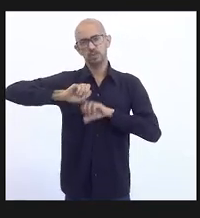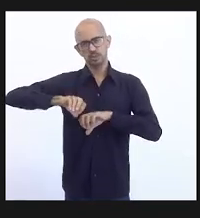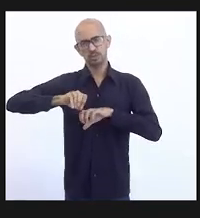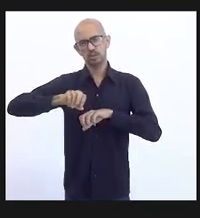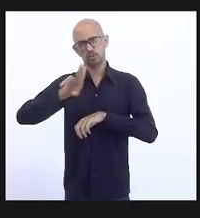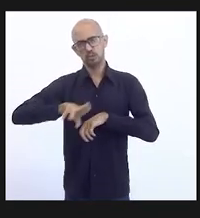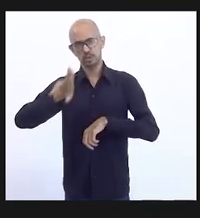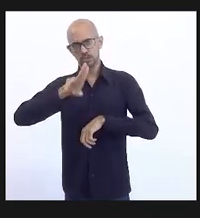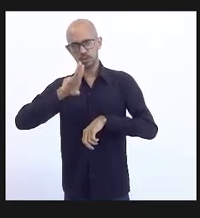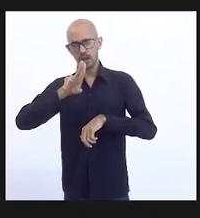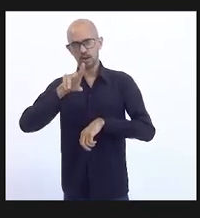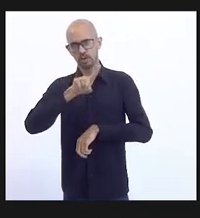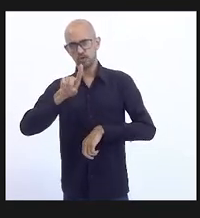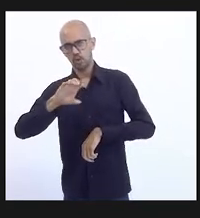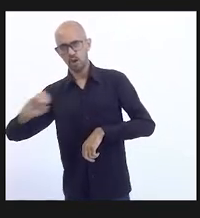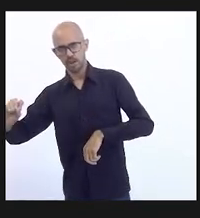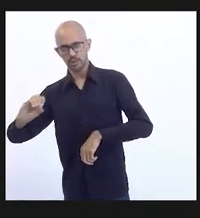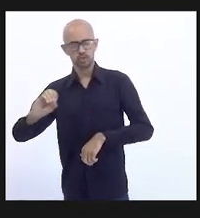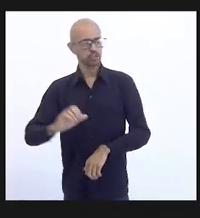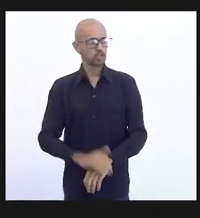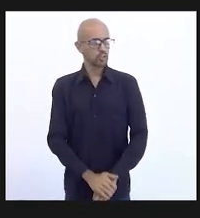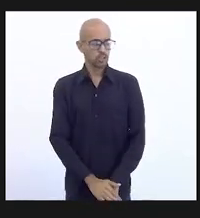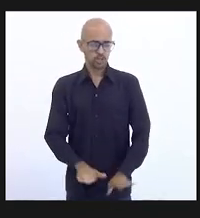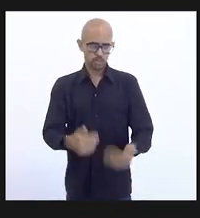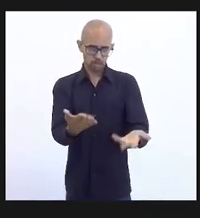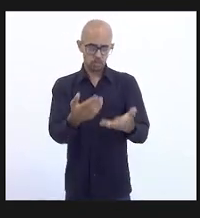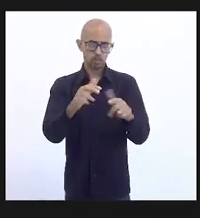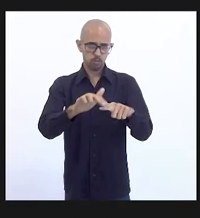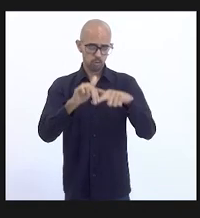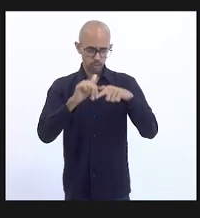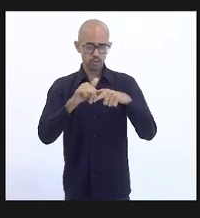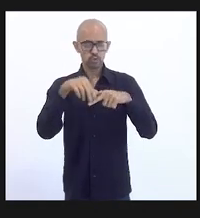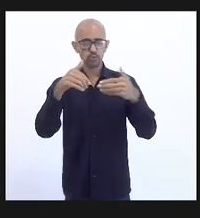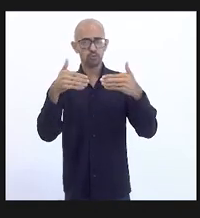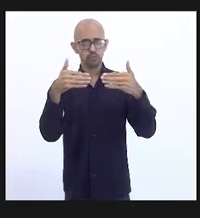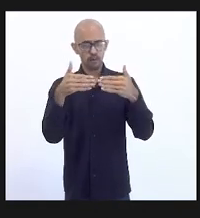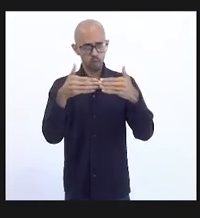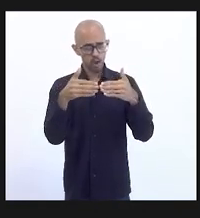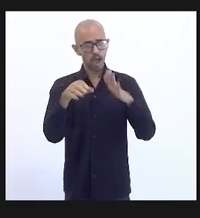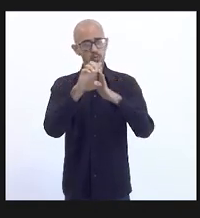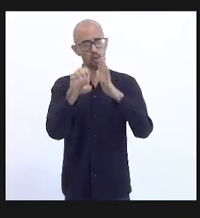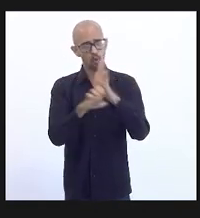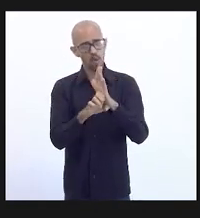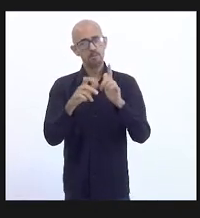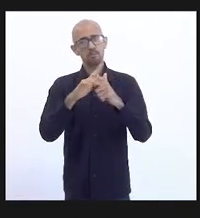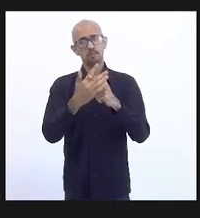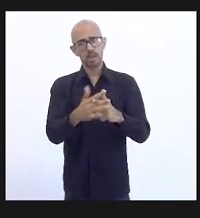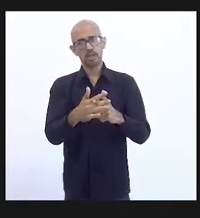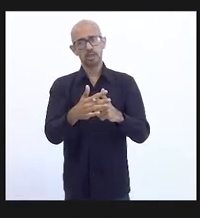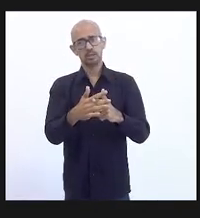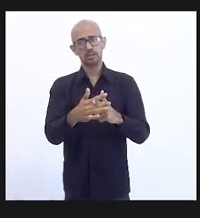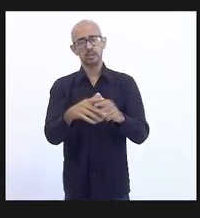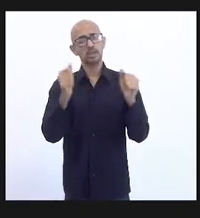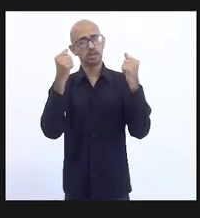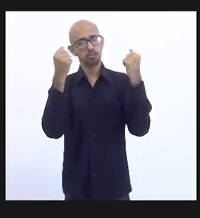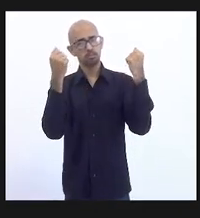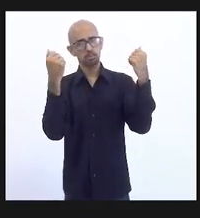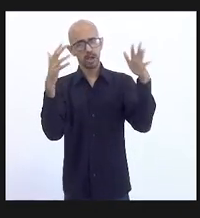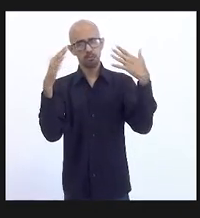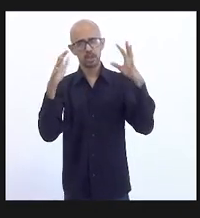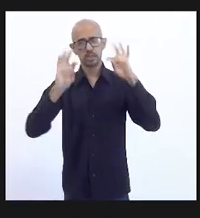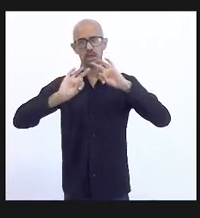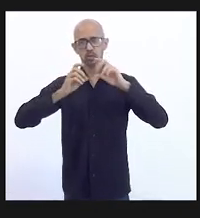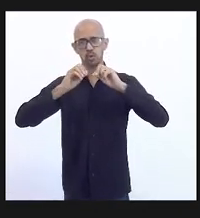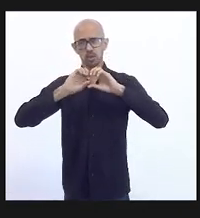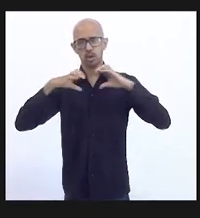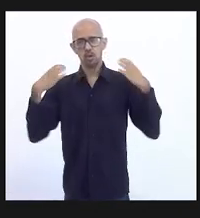na Zona Oeste. Então, o parecer é favorável com emendas, parabenizando toda a